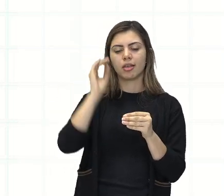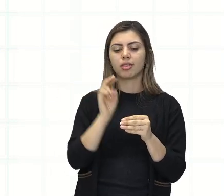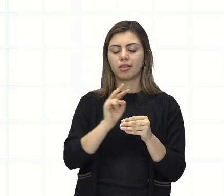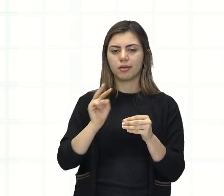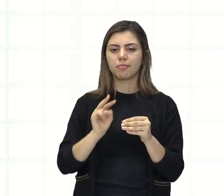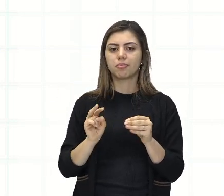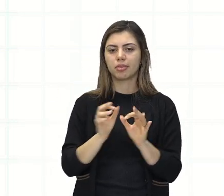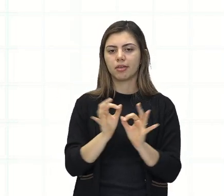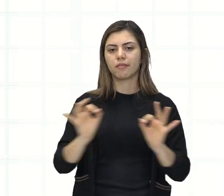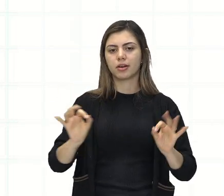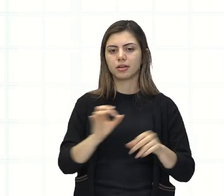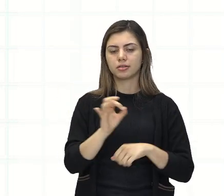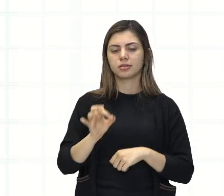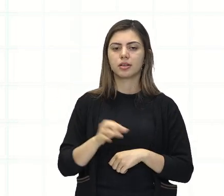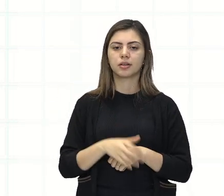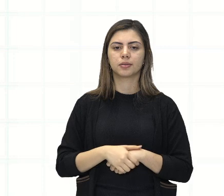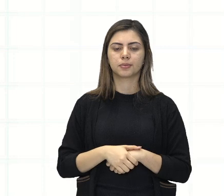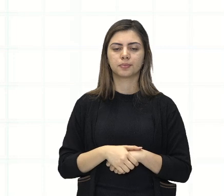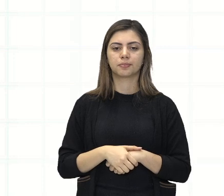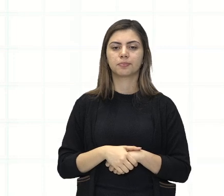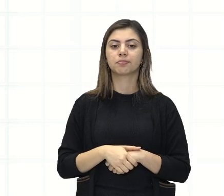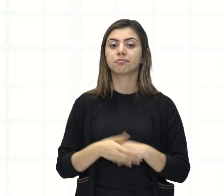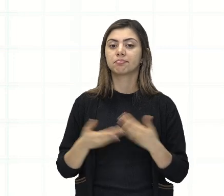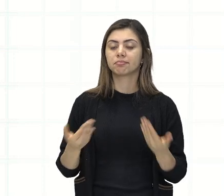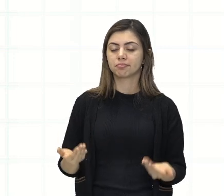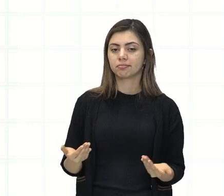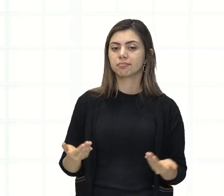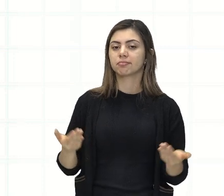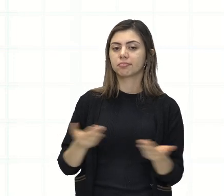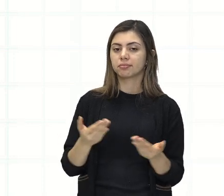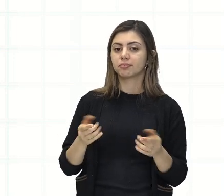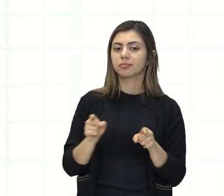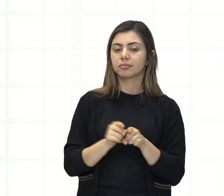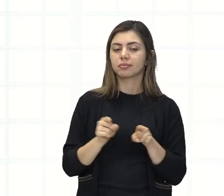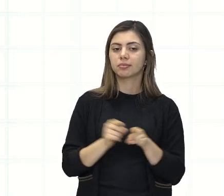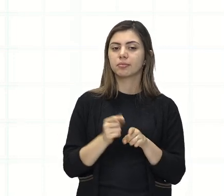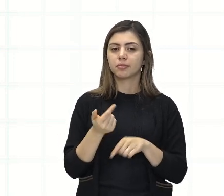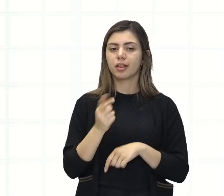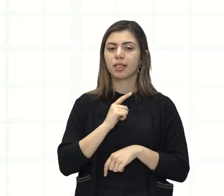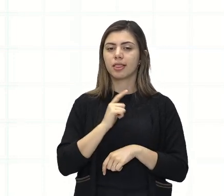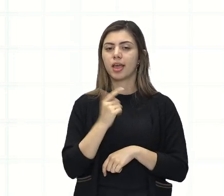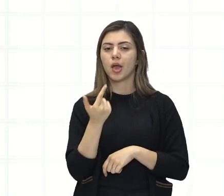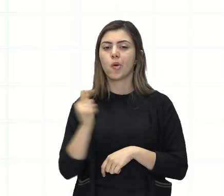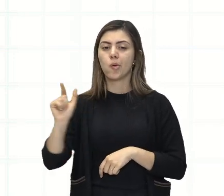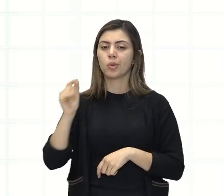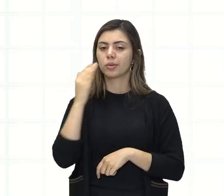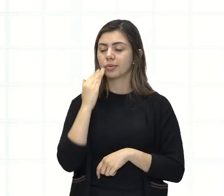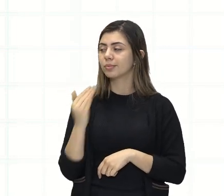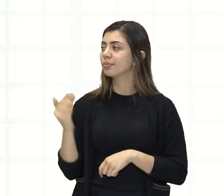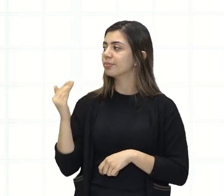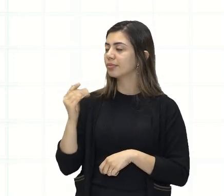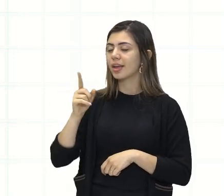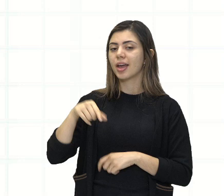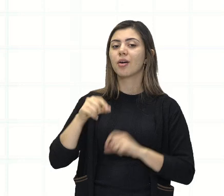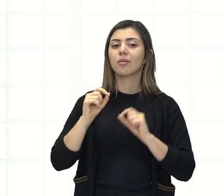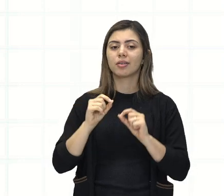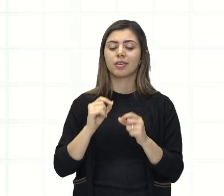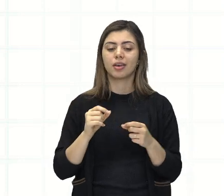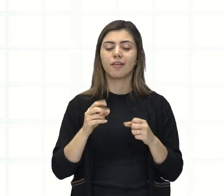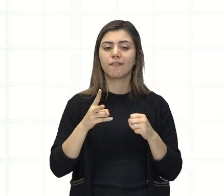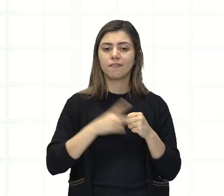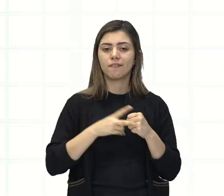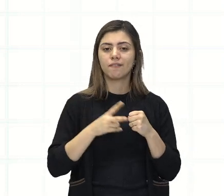sentido dele, certo? Agora, temos também o verbo de